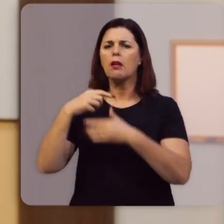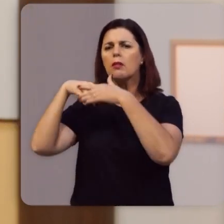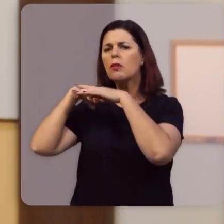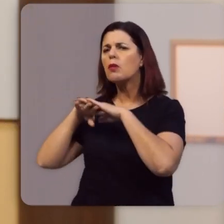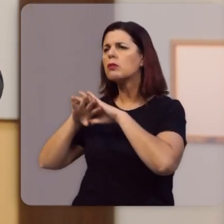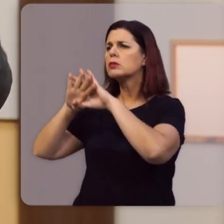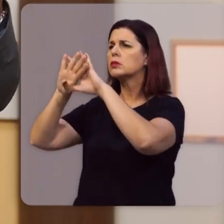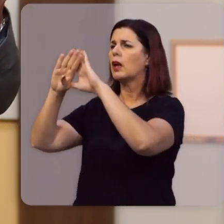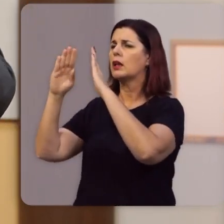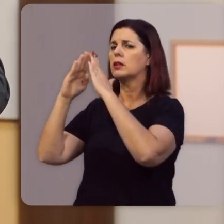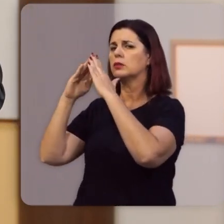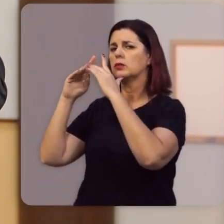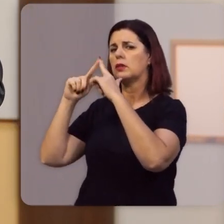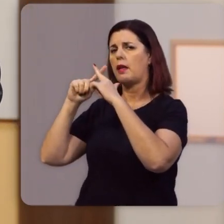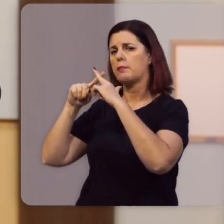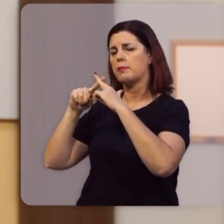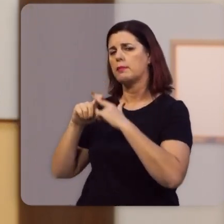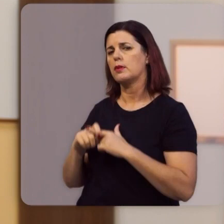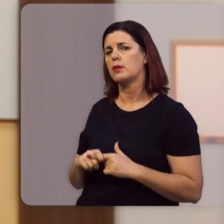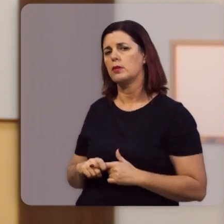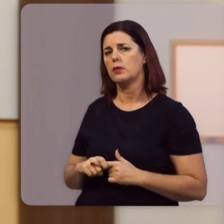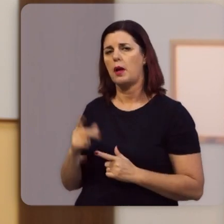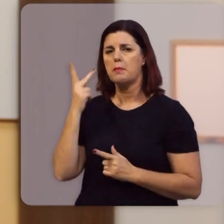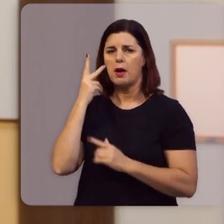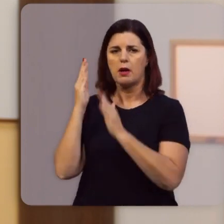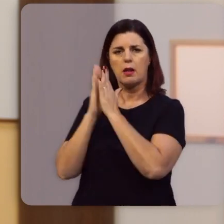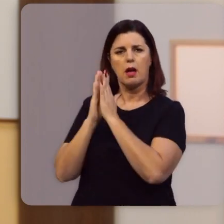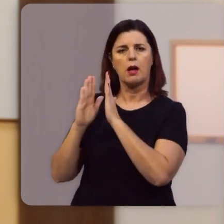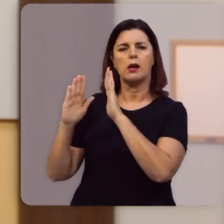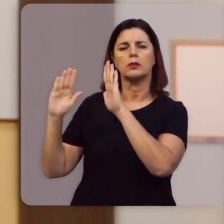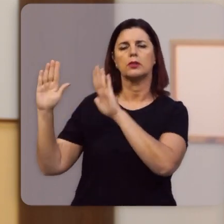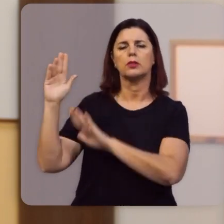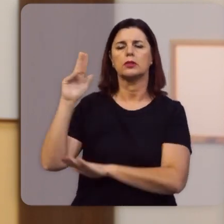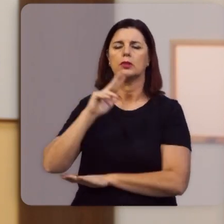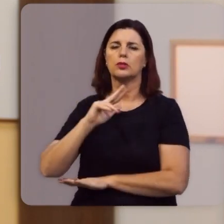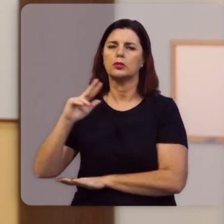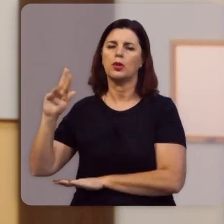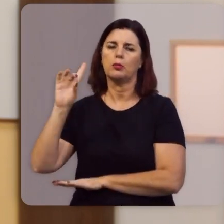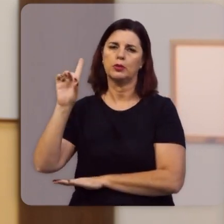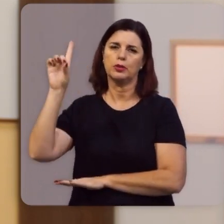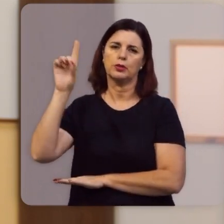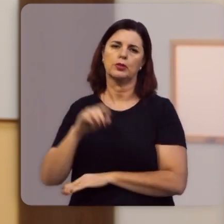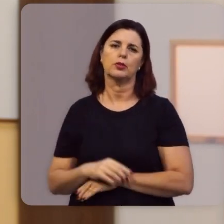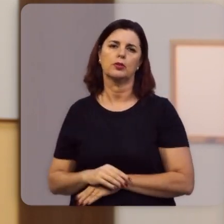consagrando e dedicando o templo à adoração ao nome de Deus, ao culto divino.